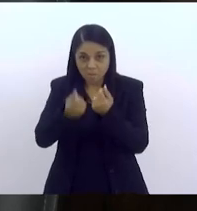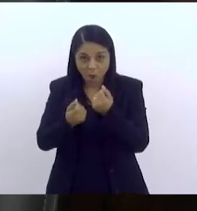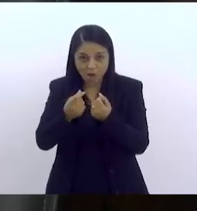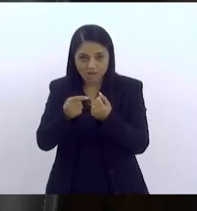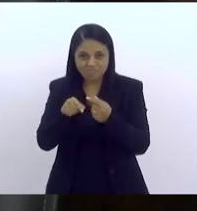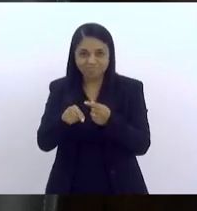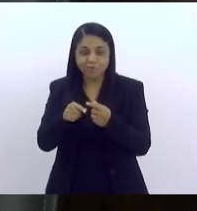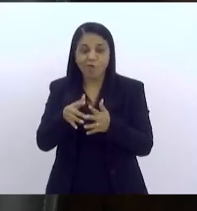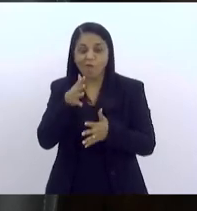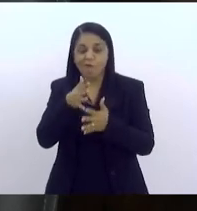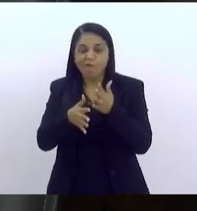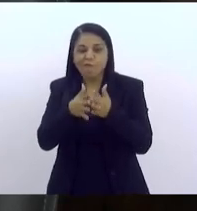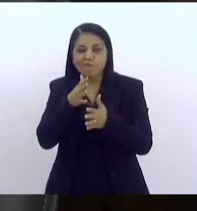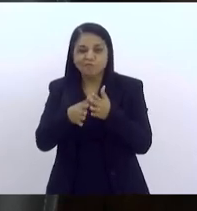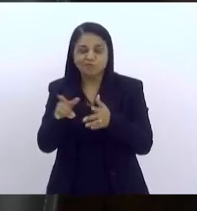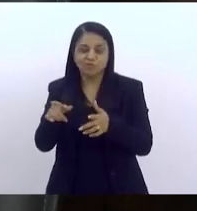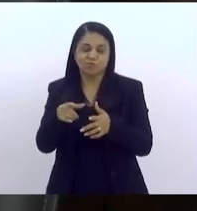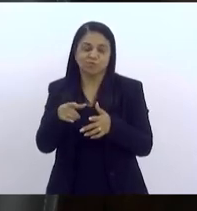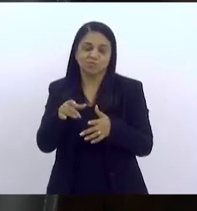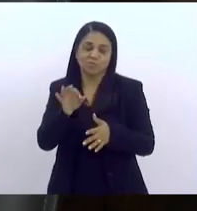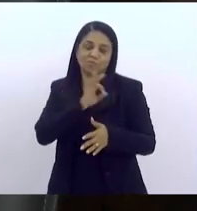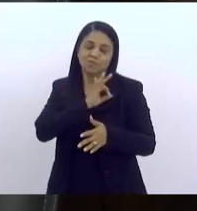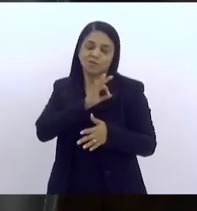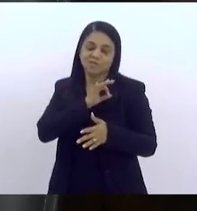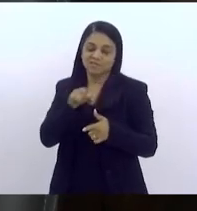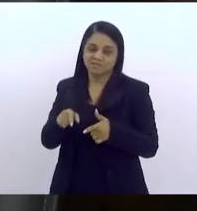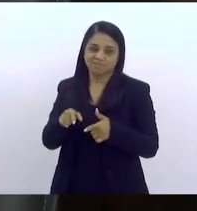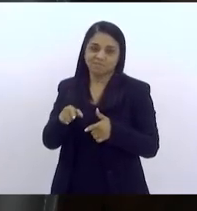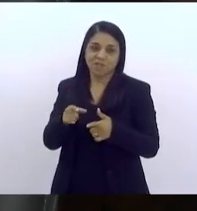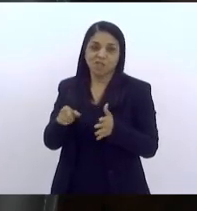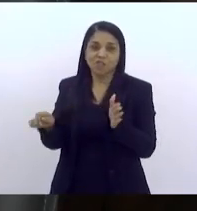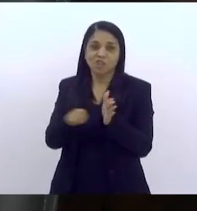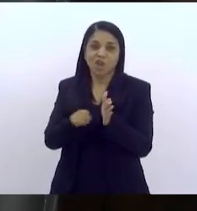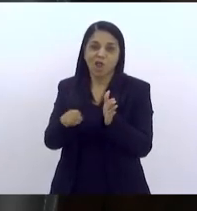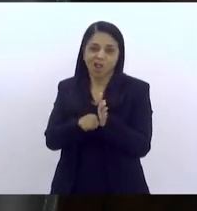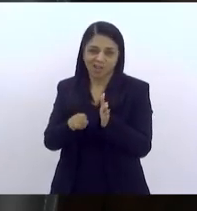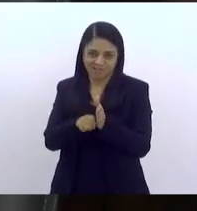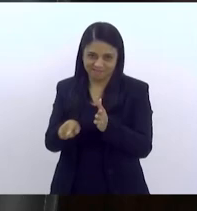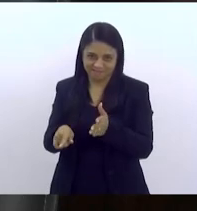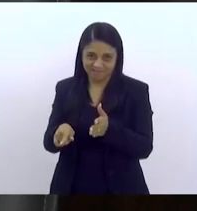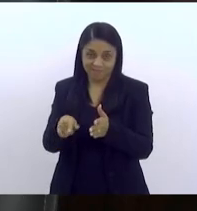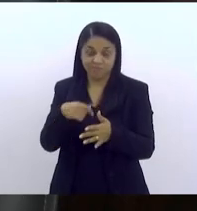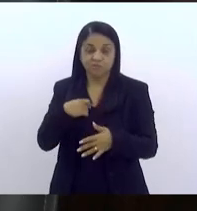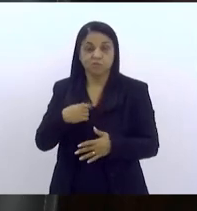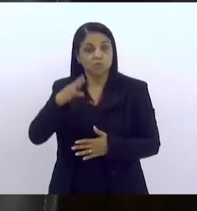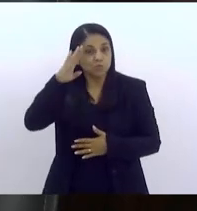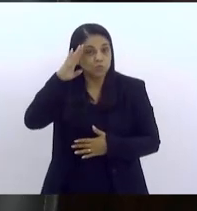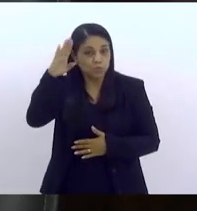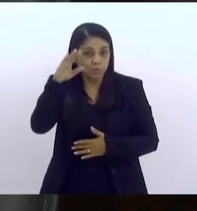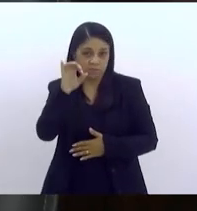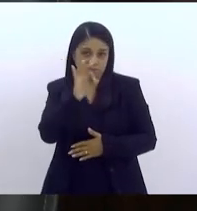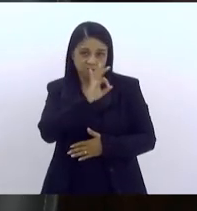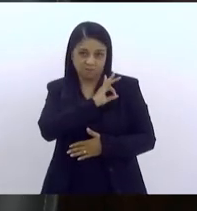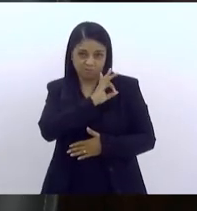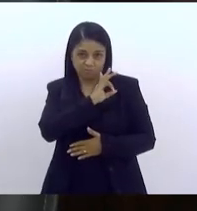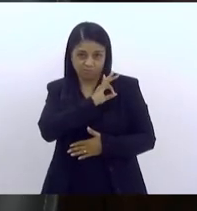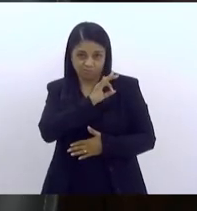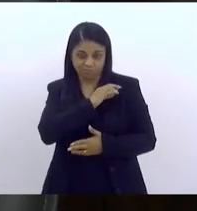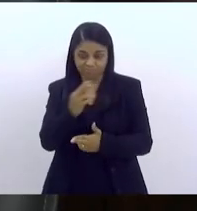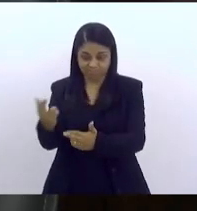com drogas pelos policiais o soldado da polícia foi